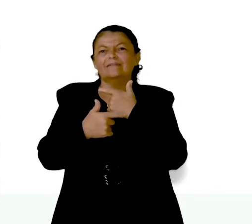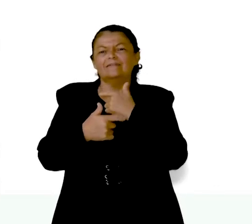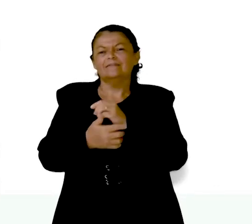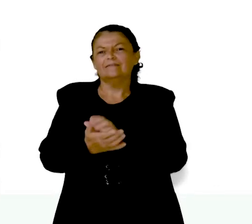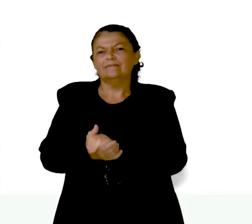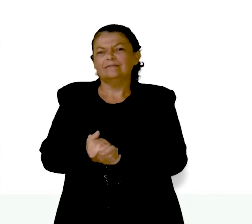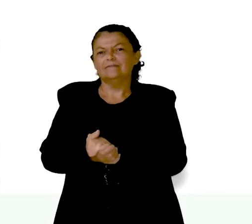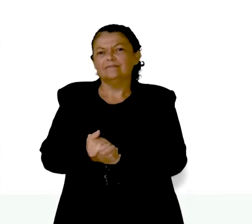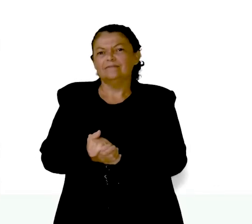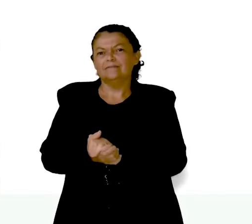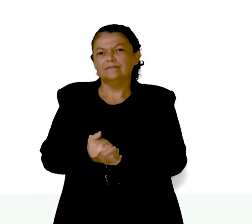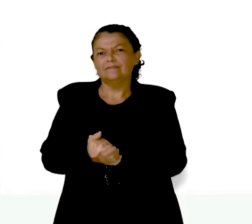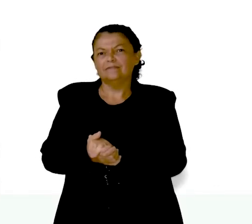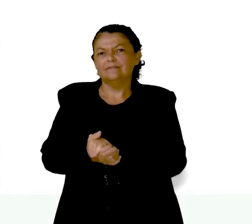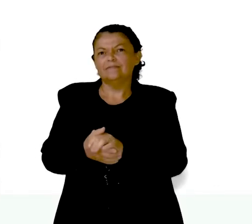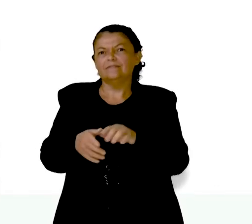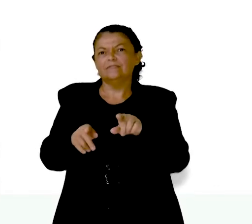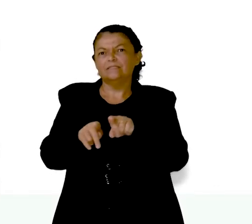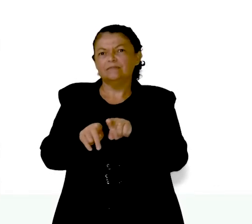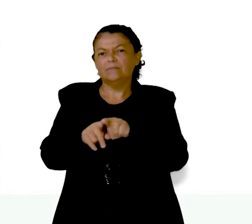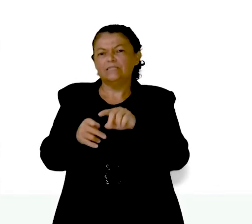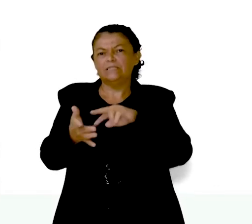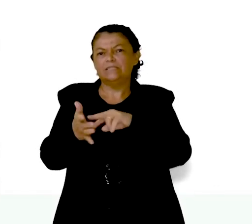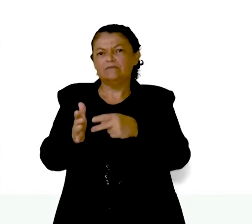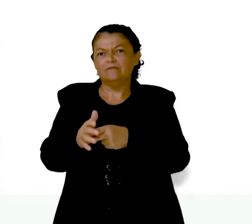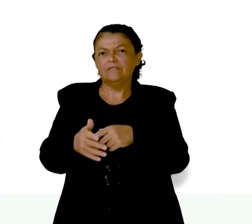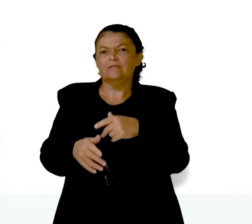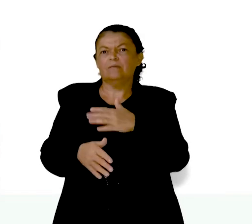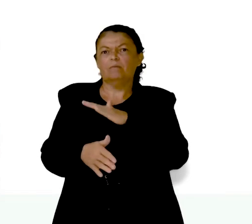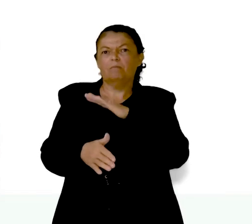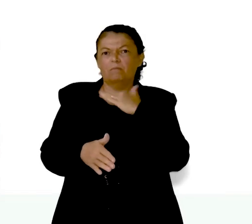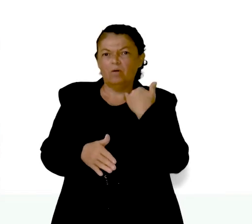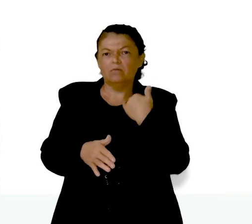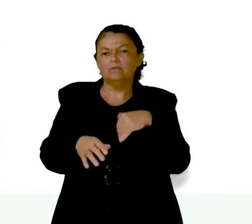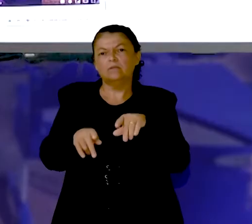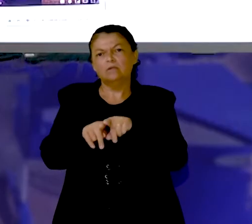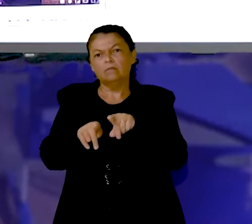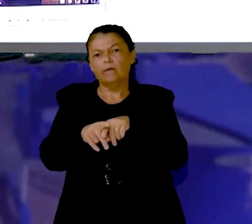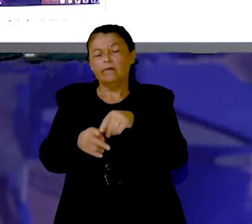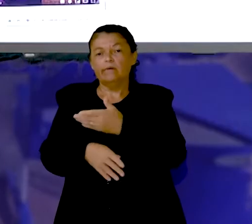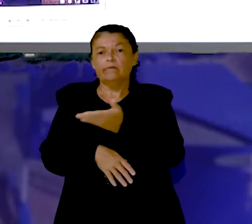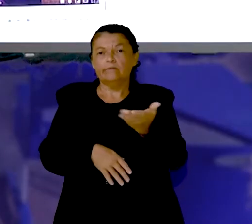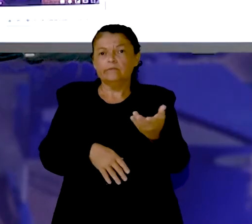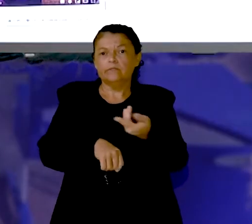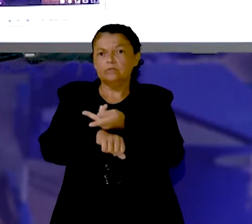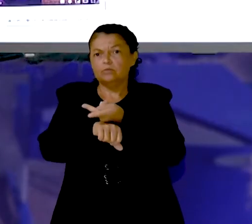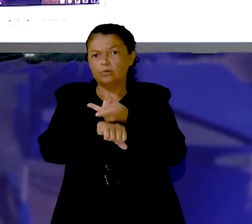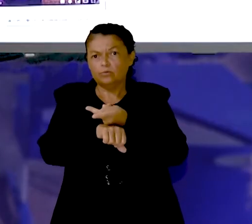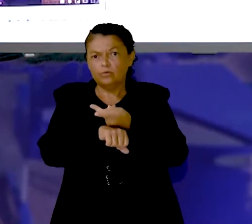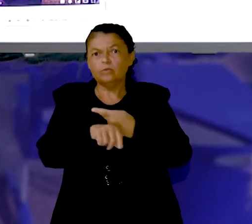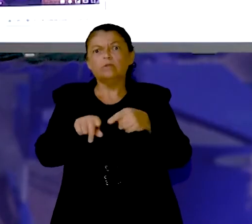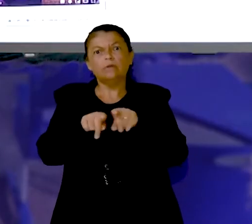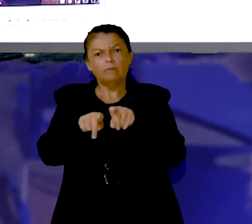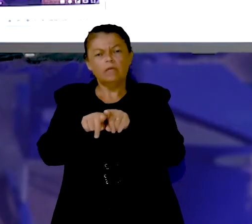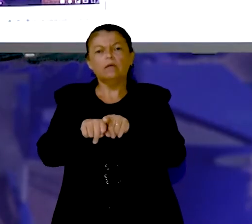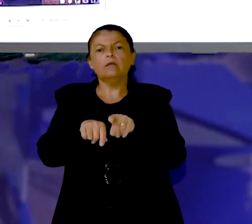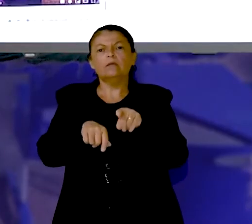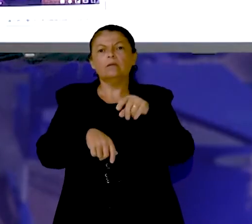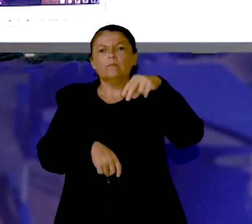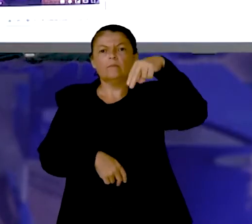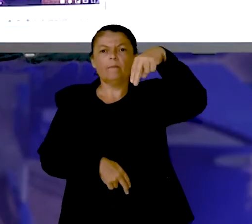animação do desenho Rick em Morty. Então, vocês procurem niilismo no YouTube, que vocês